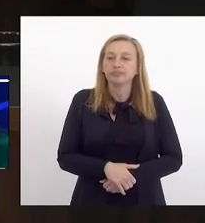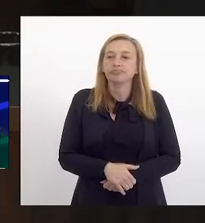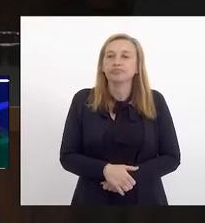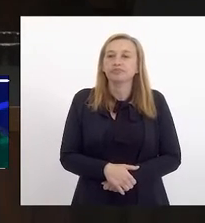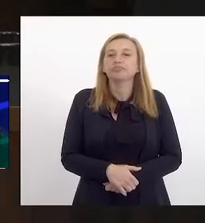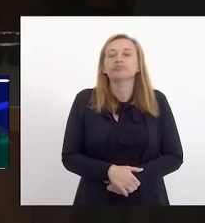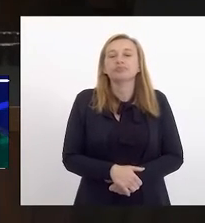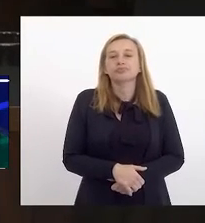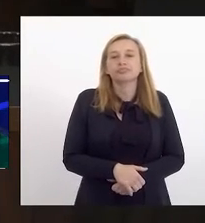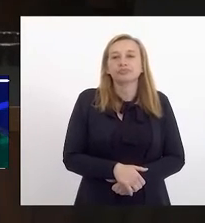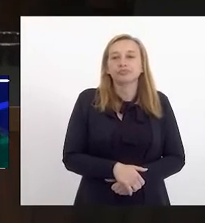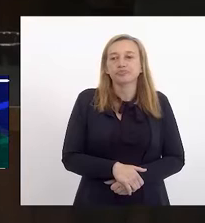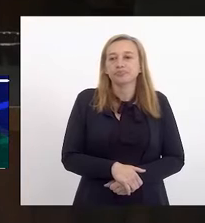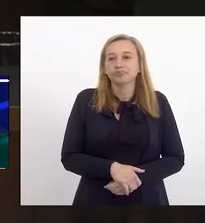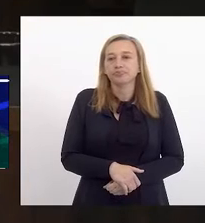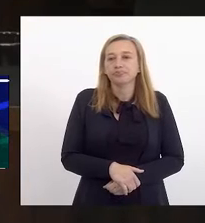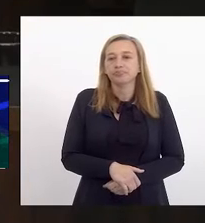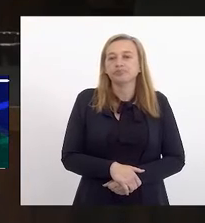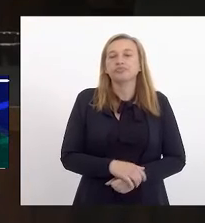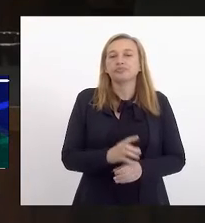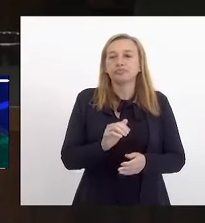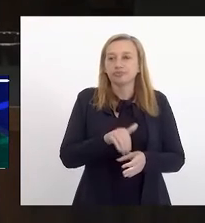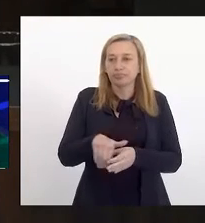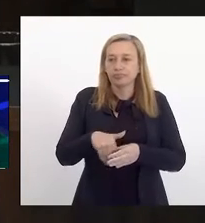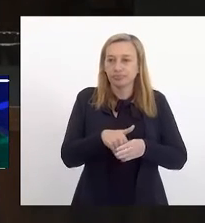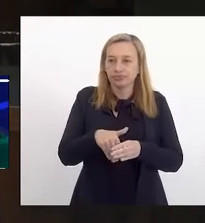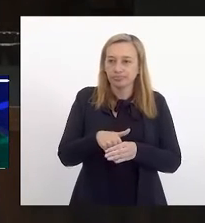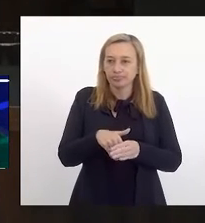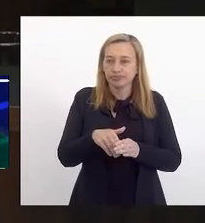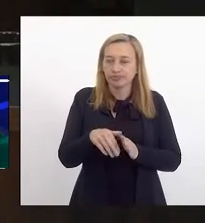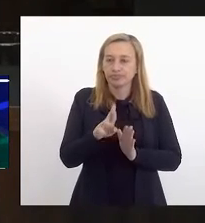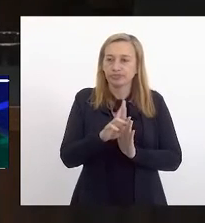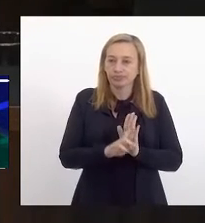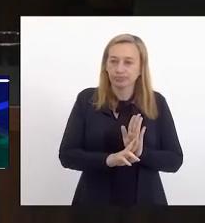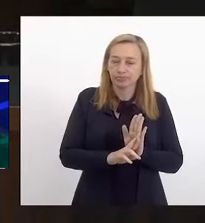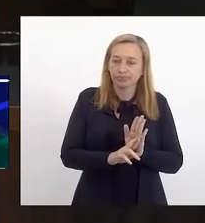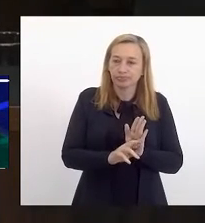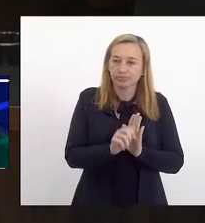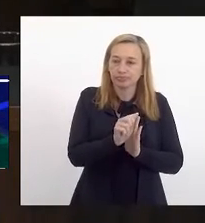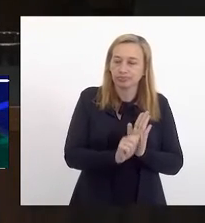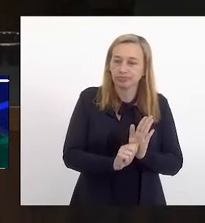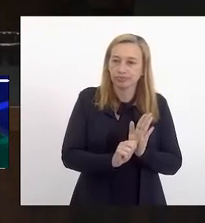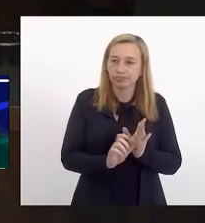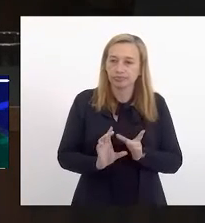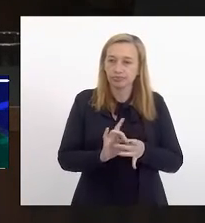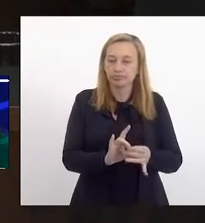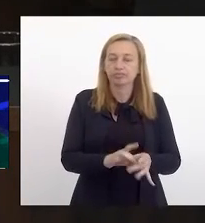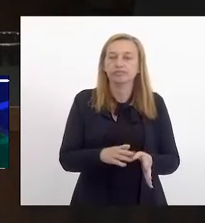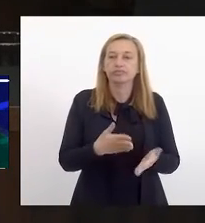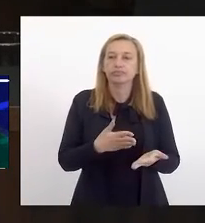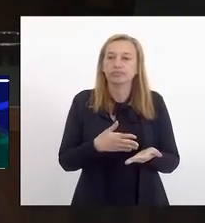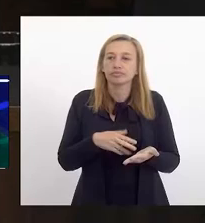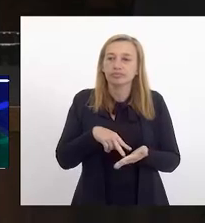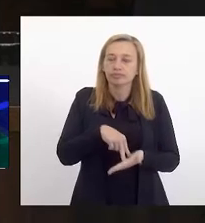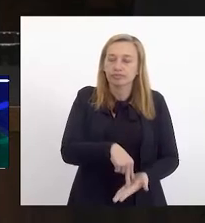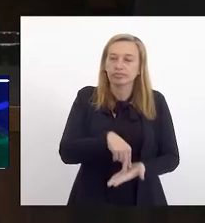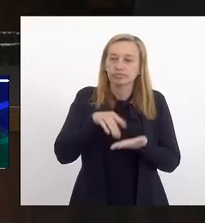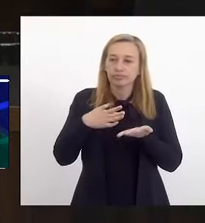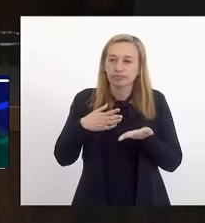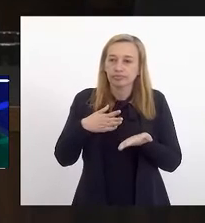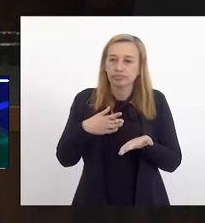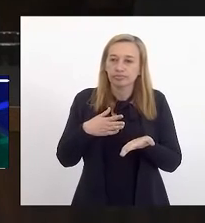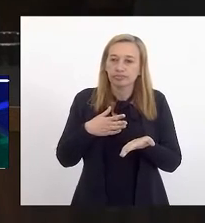Aprovado. Em votação, a redação vencido, assim emendada. Senhores que aprovam, permaneçam como